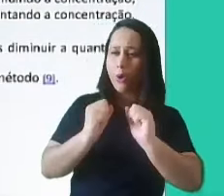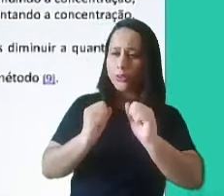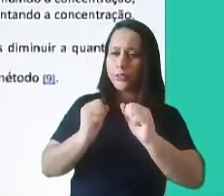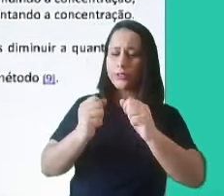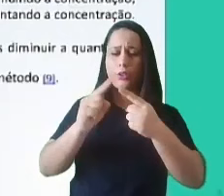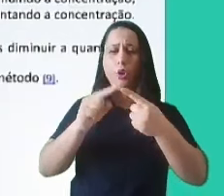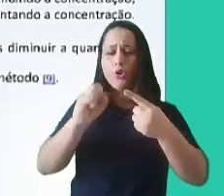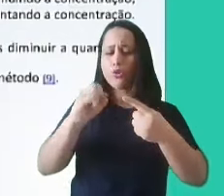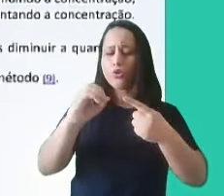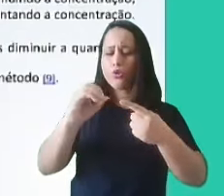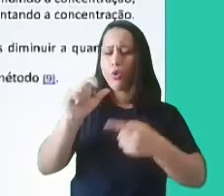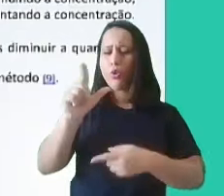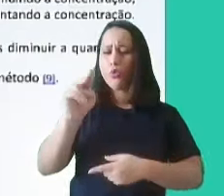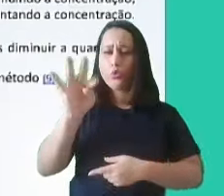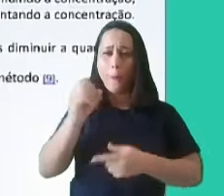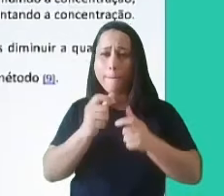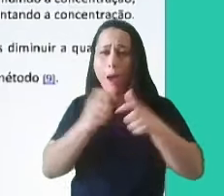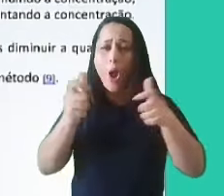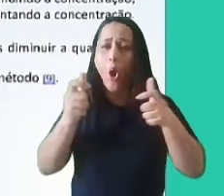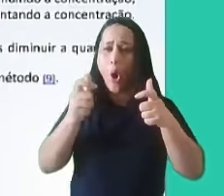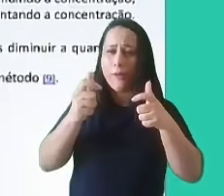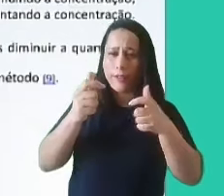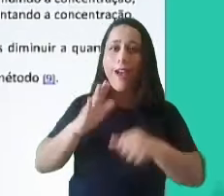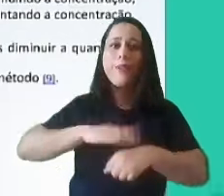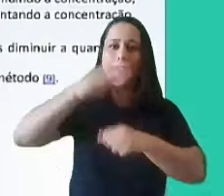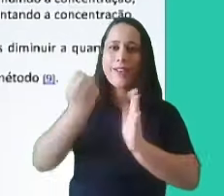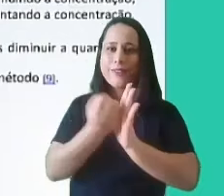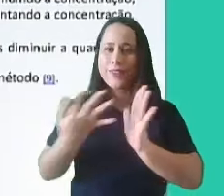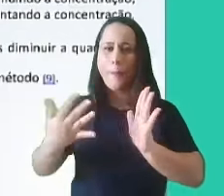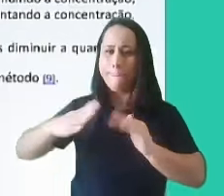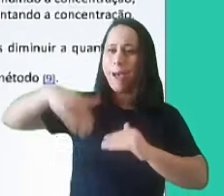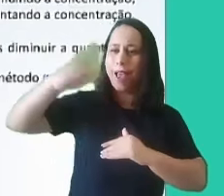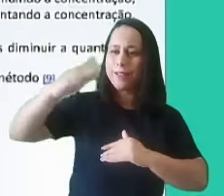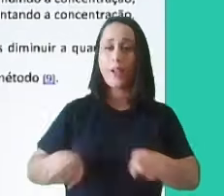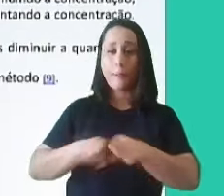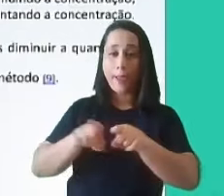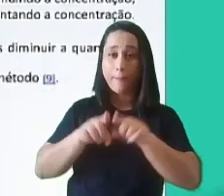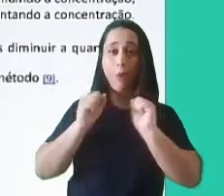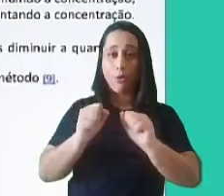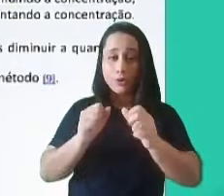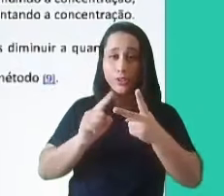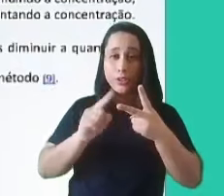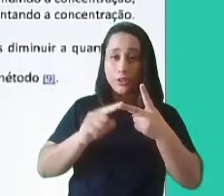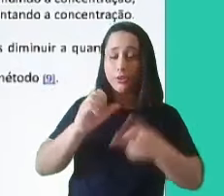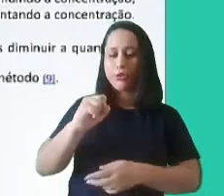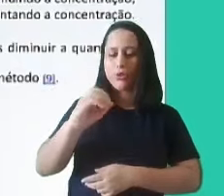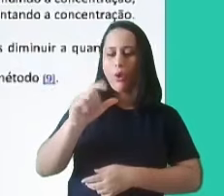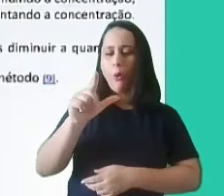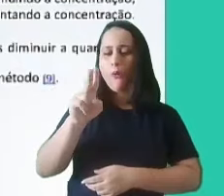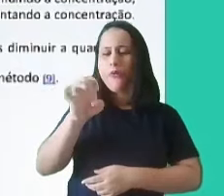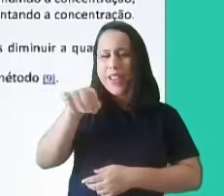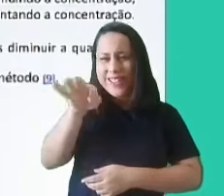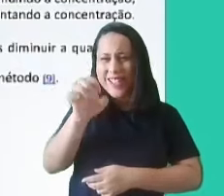a quantidade de soluto, aumentando a concentração. Aumentar a quantidade de solvente, diminuindo a concentração.